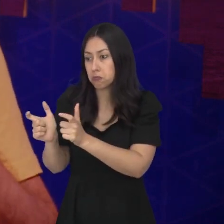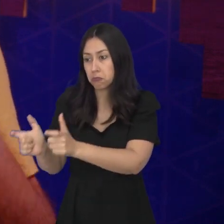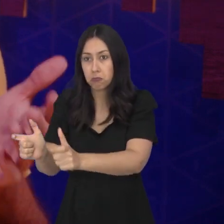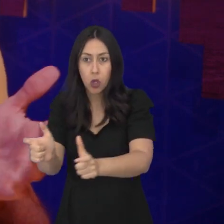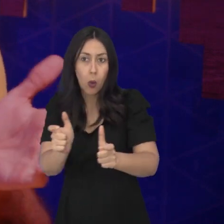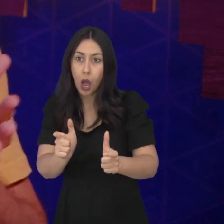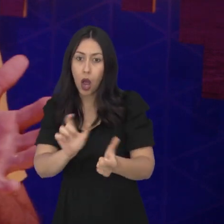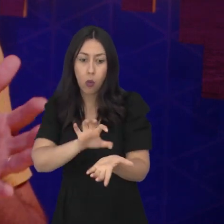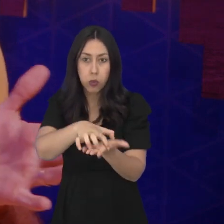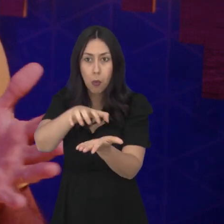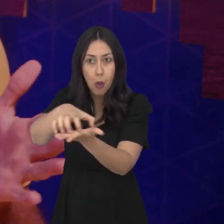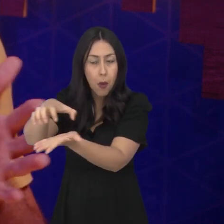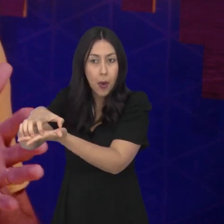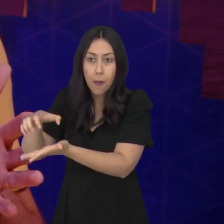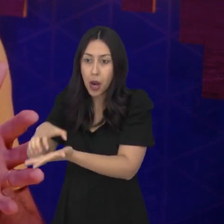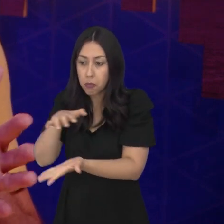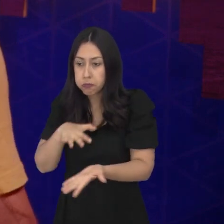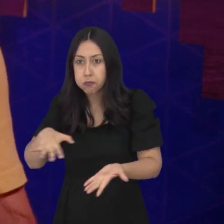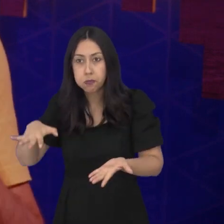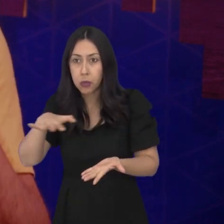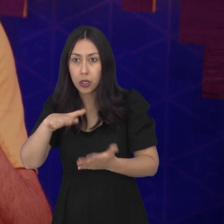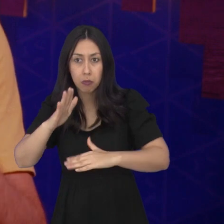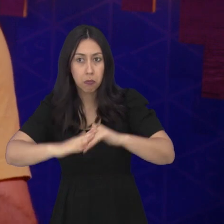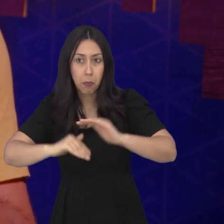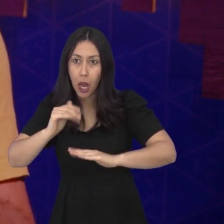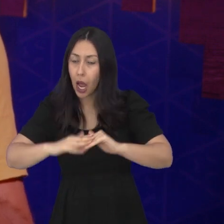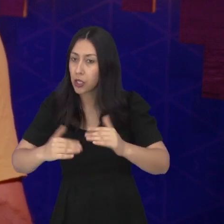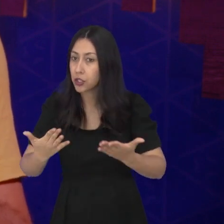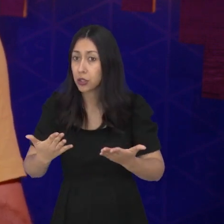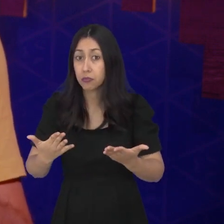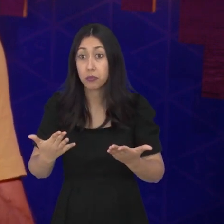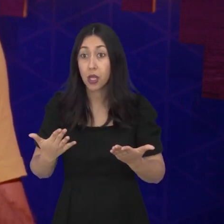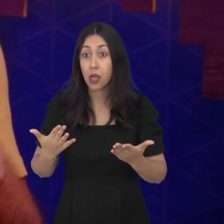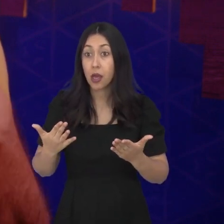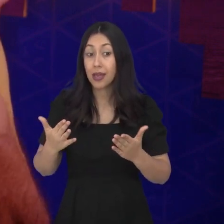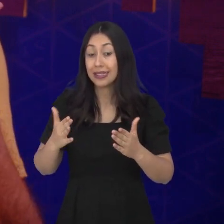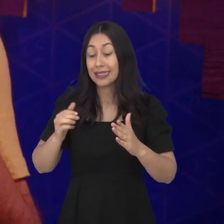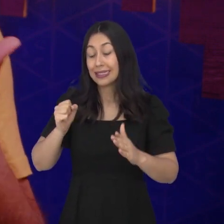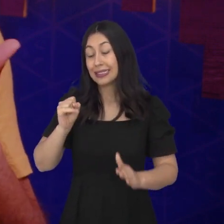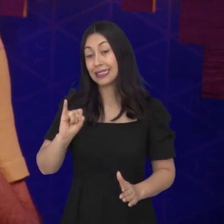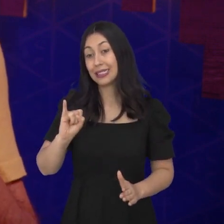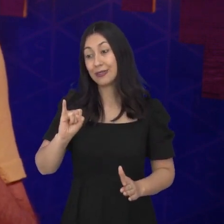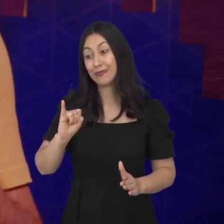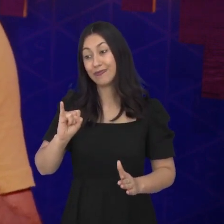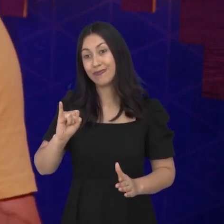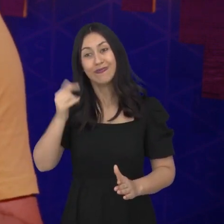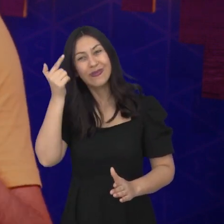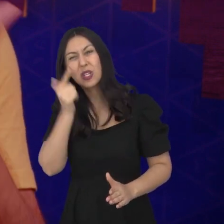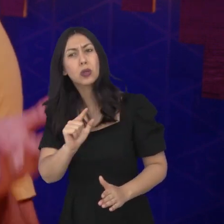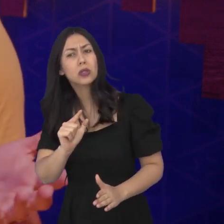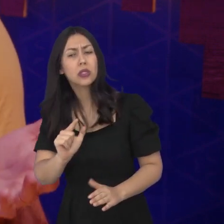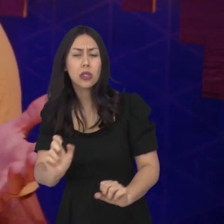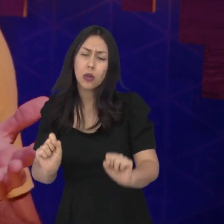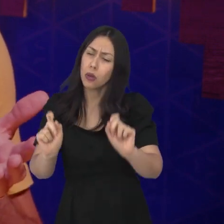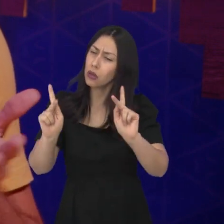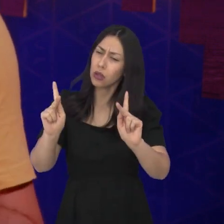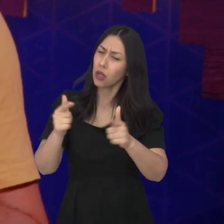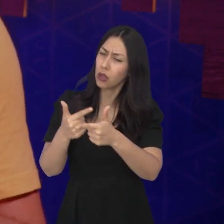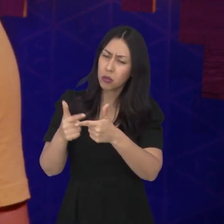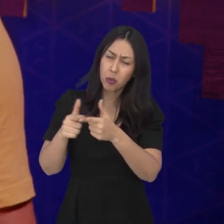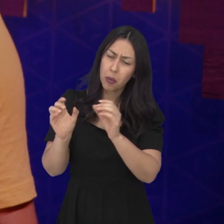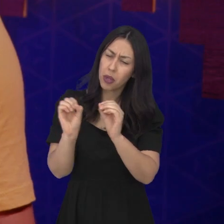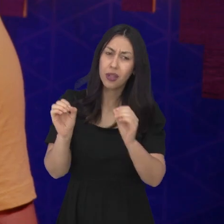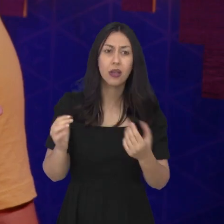em qualquer área de atuação que você quiser, mas se por acaso não vier a dar certo, não